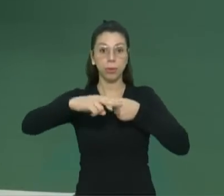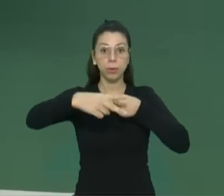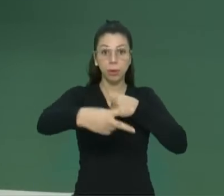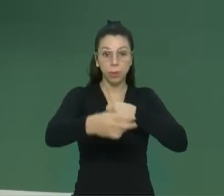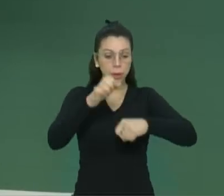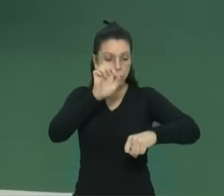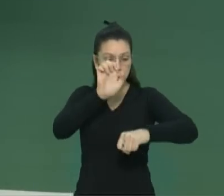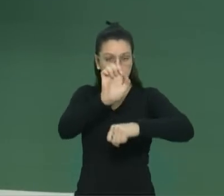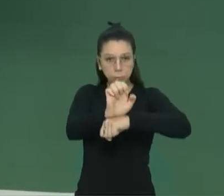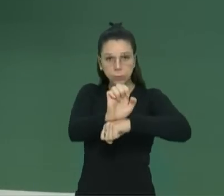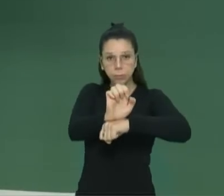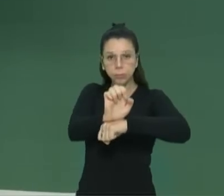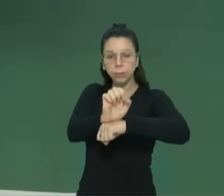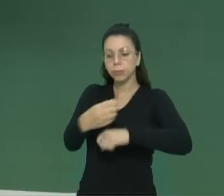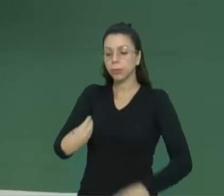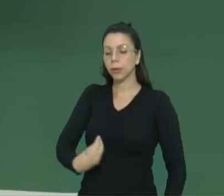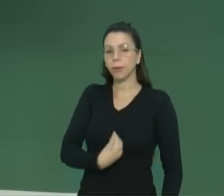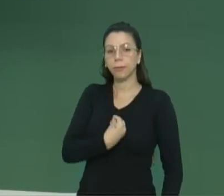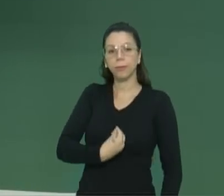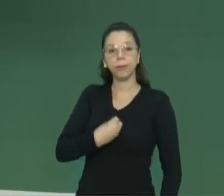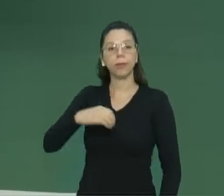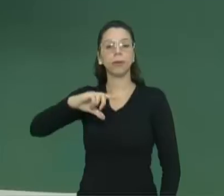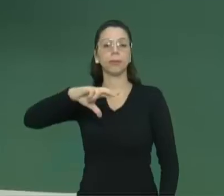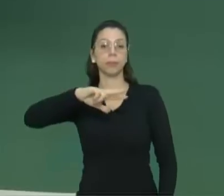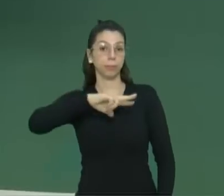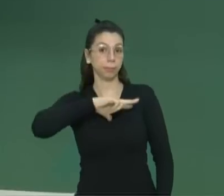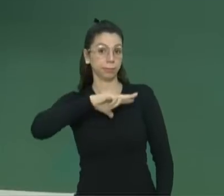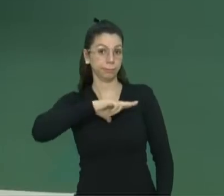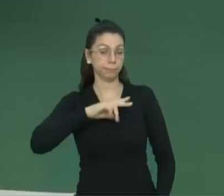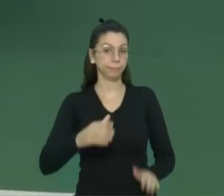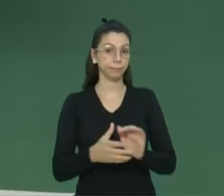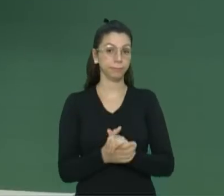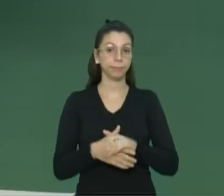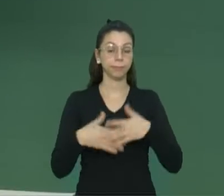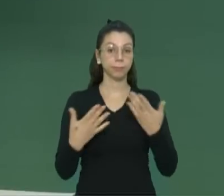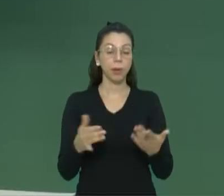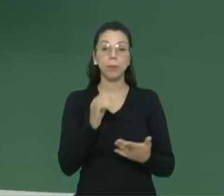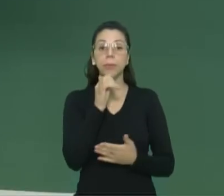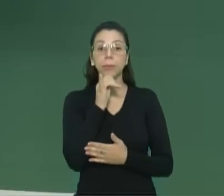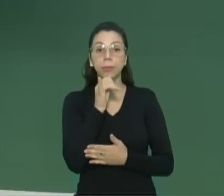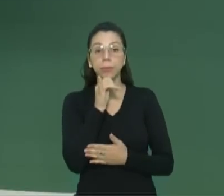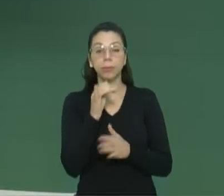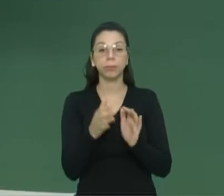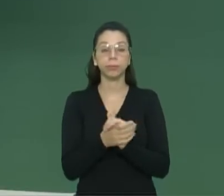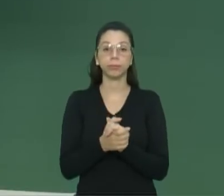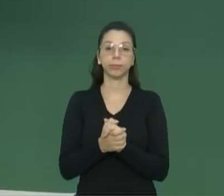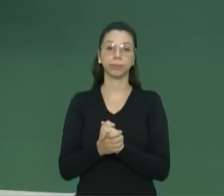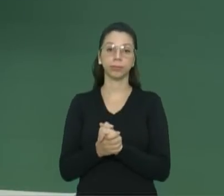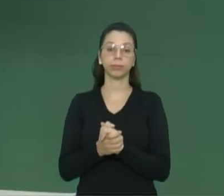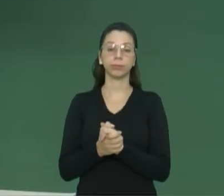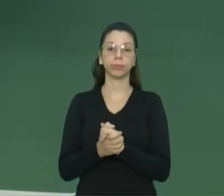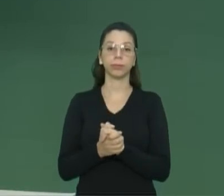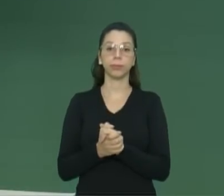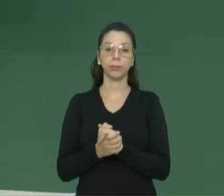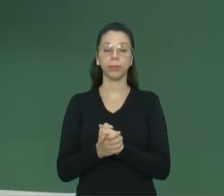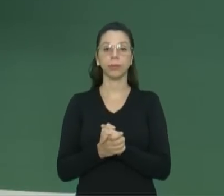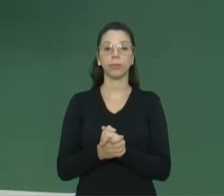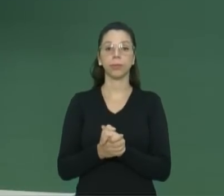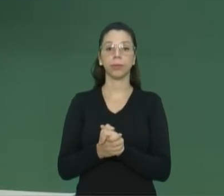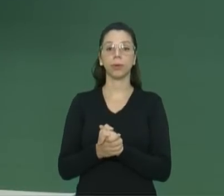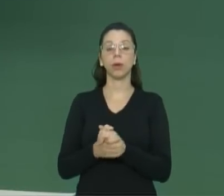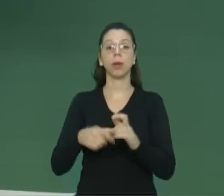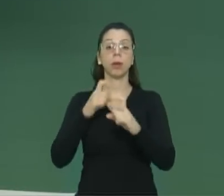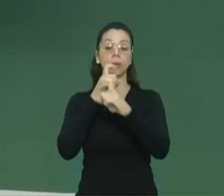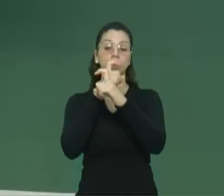Estado sobre a vida privada. Isso nós vimos claramente, por exemplo, no nazismo, né? E lá